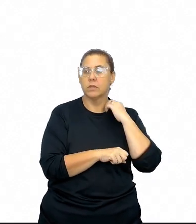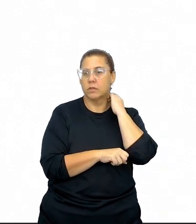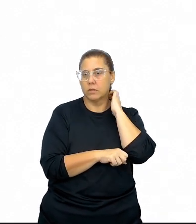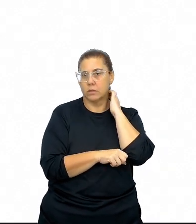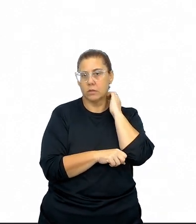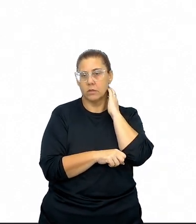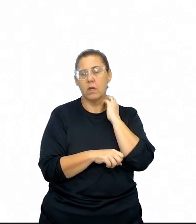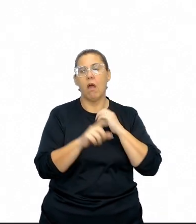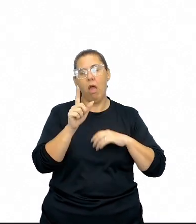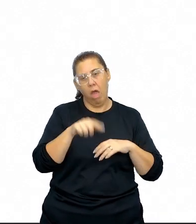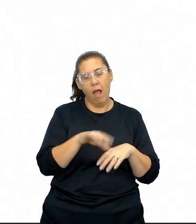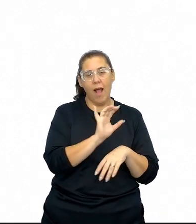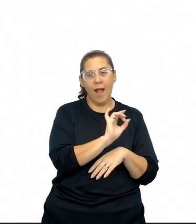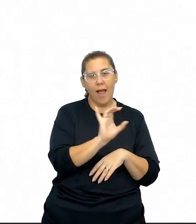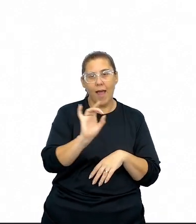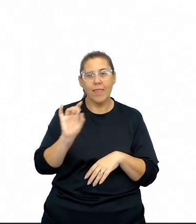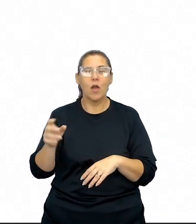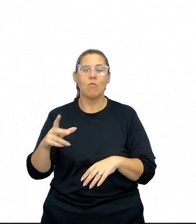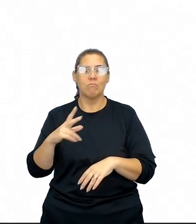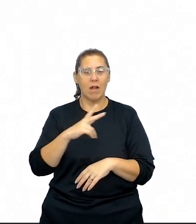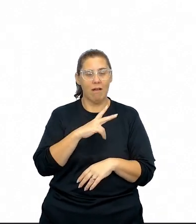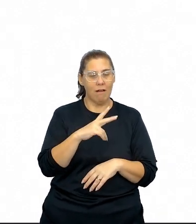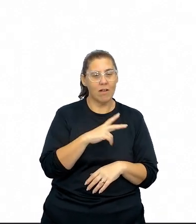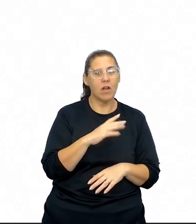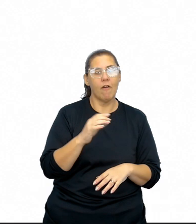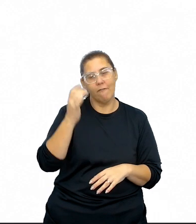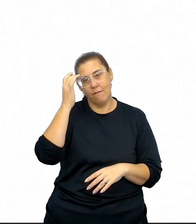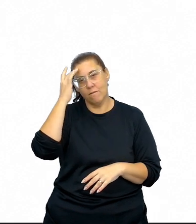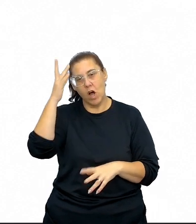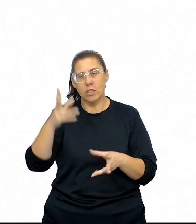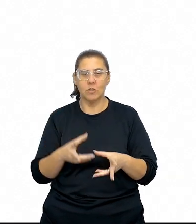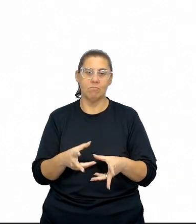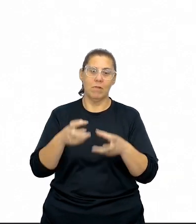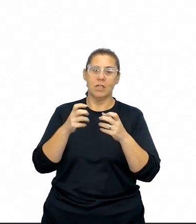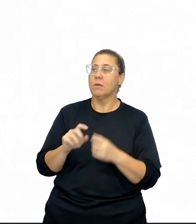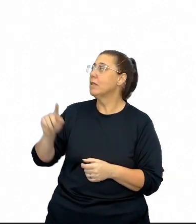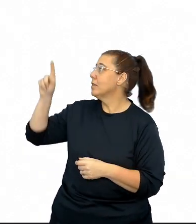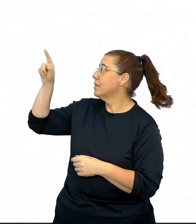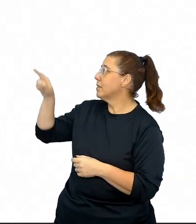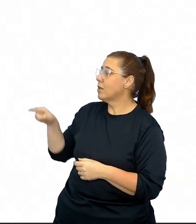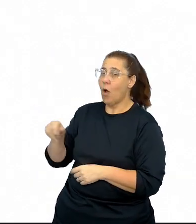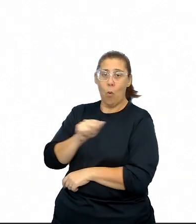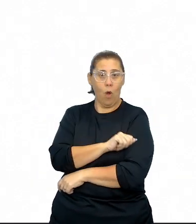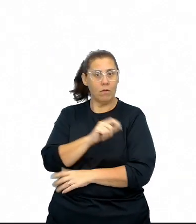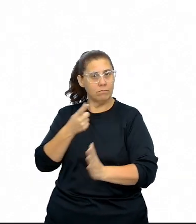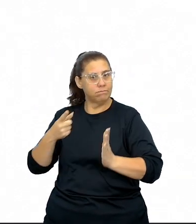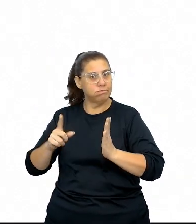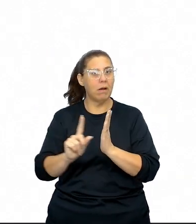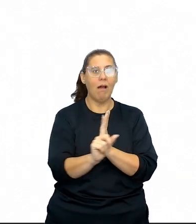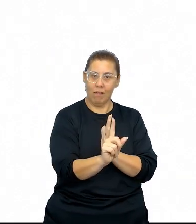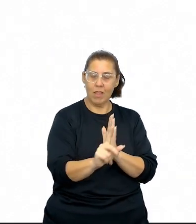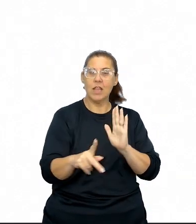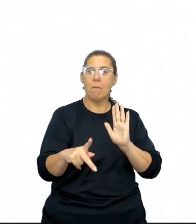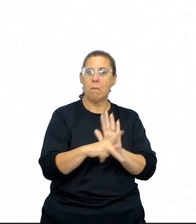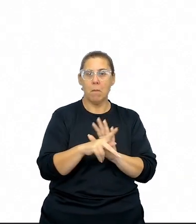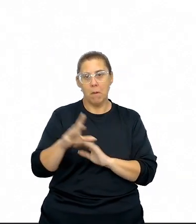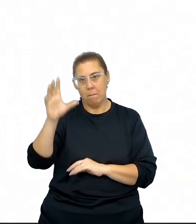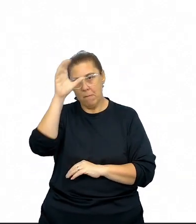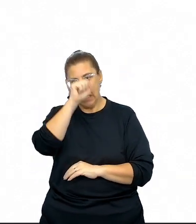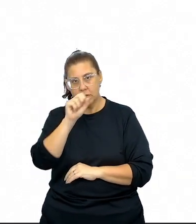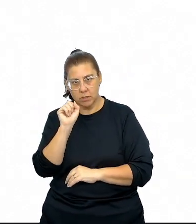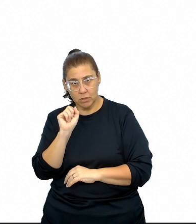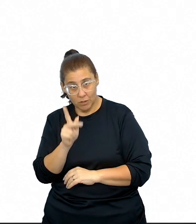bem peculiares, né? É fácil perceber que os estudantes estão sendo protagonistas da sua própria aprendizagem, não é